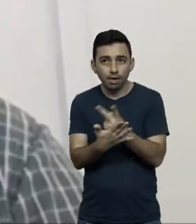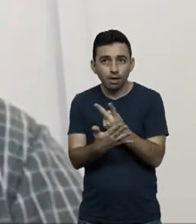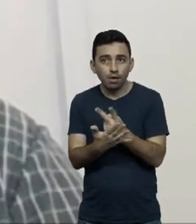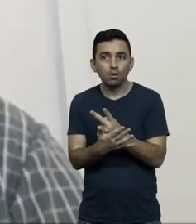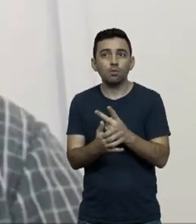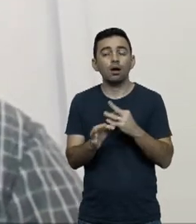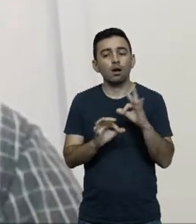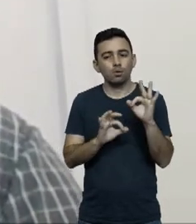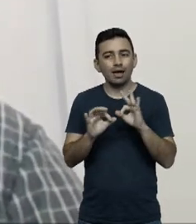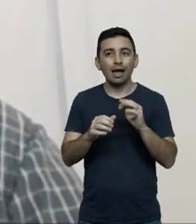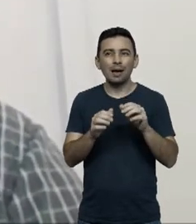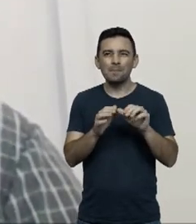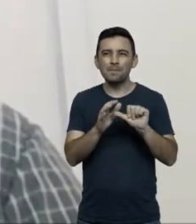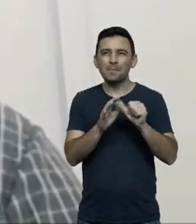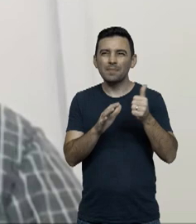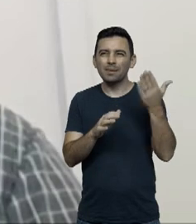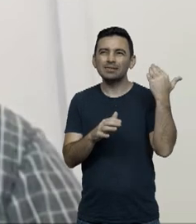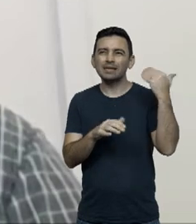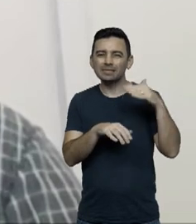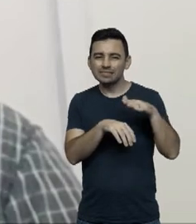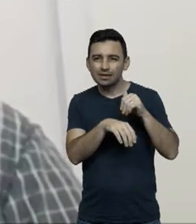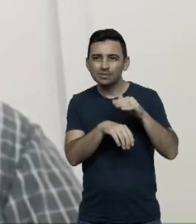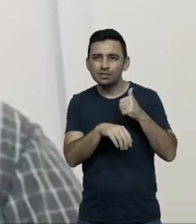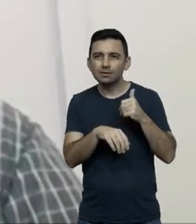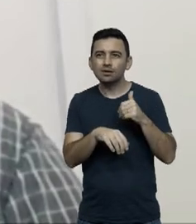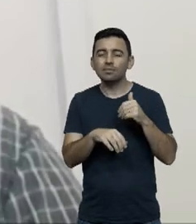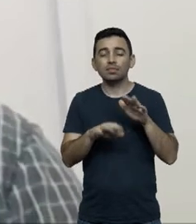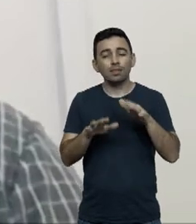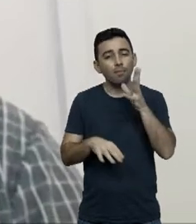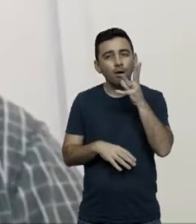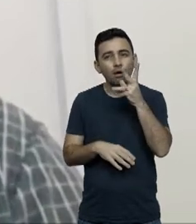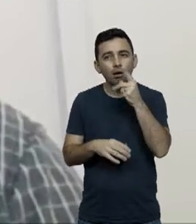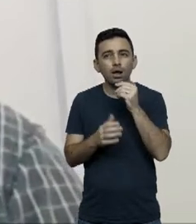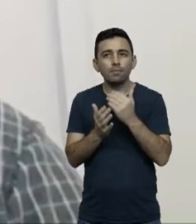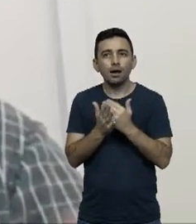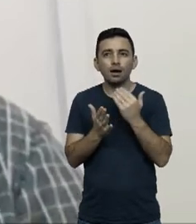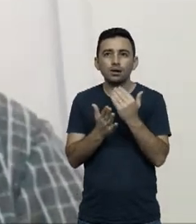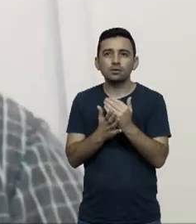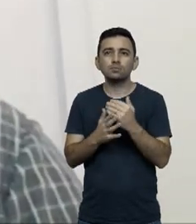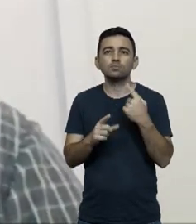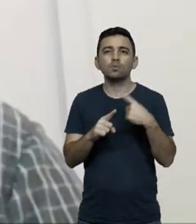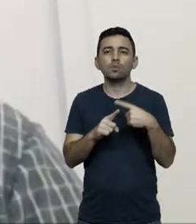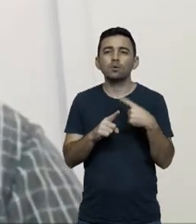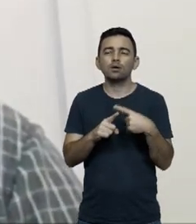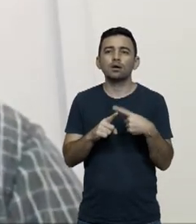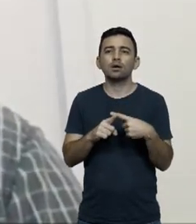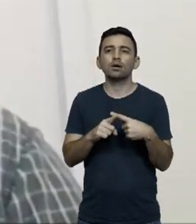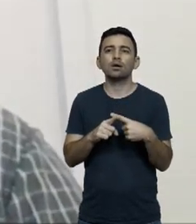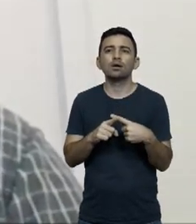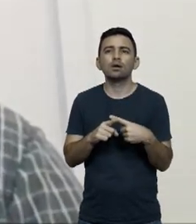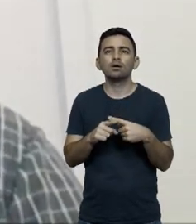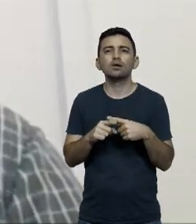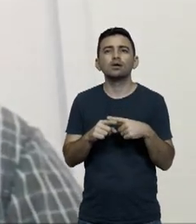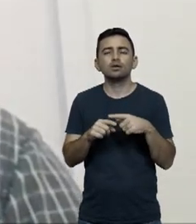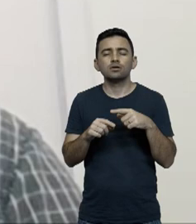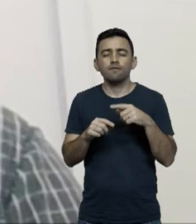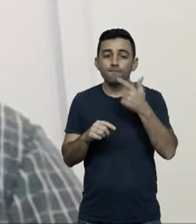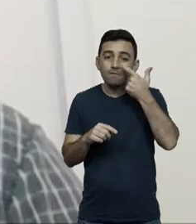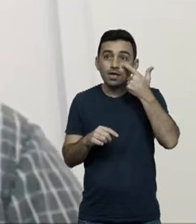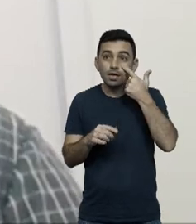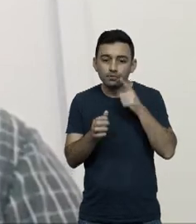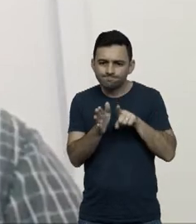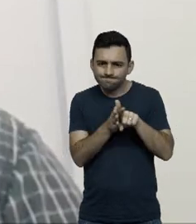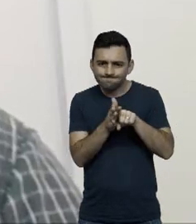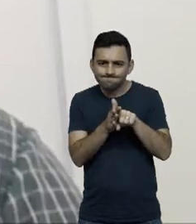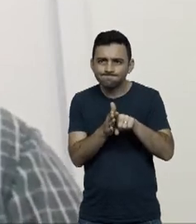isso e as primeiras chamadas elas são chamadas que tem período pouco maior a gente faz a chamar assim que Analisa todas